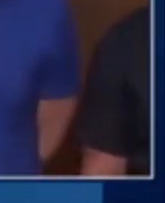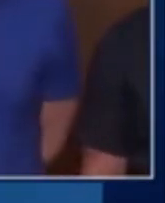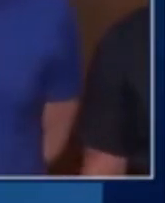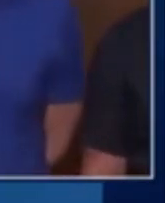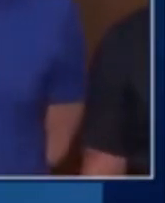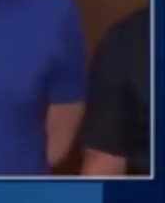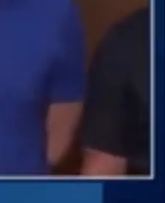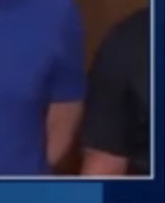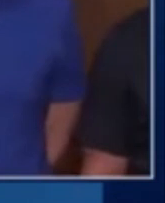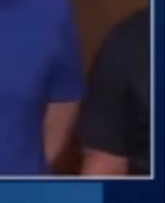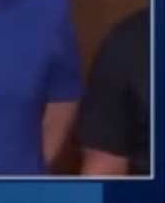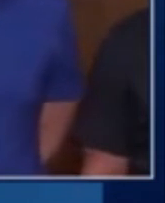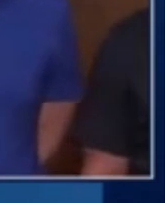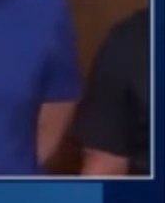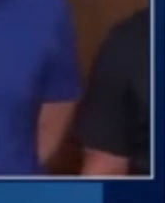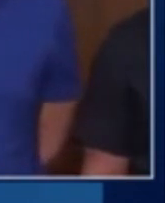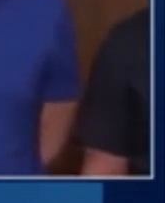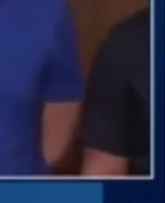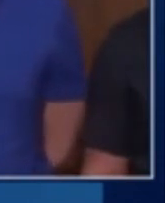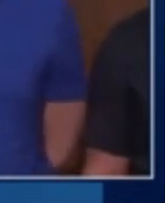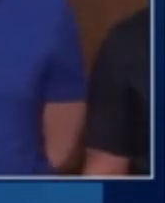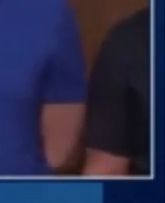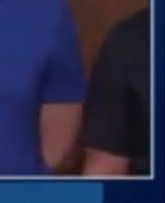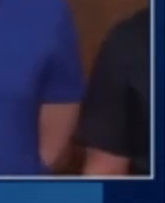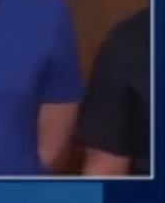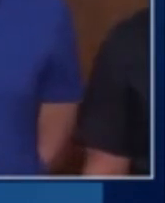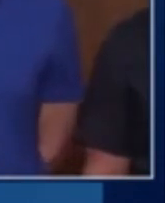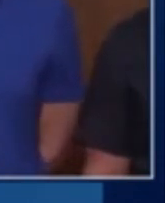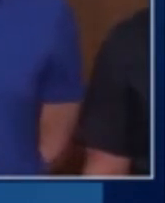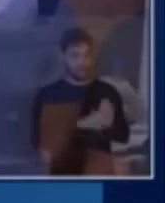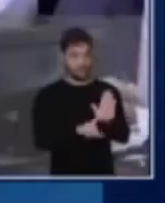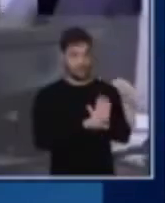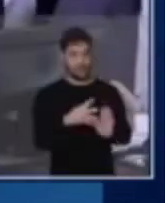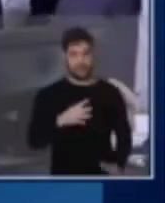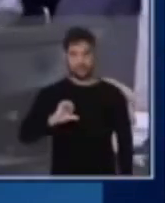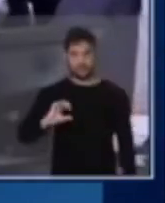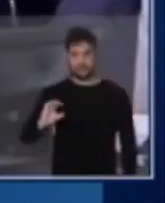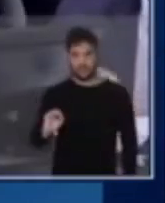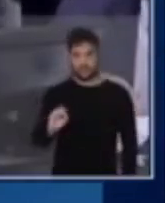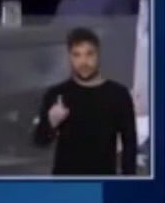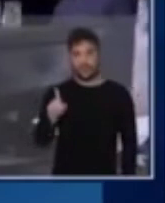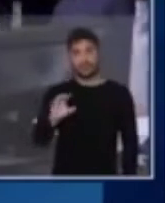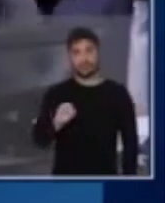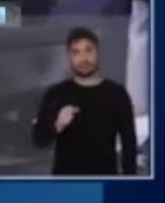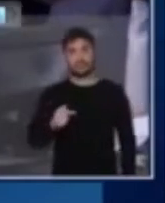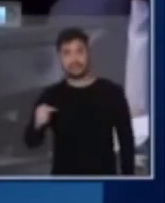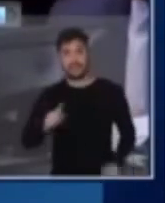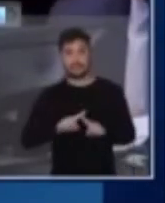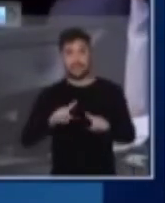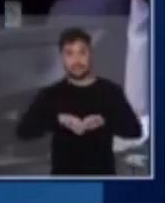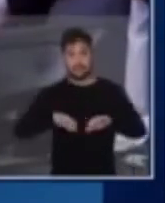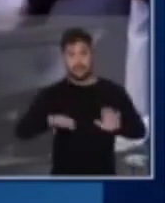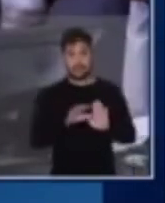de saber quem é o padrinho daquela emenda, e essa dificuldade acontece até hoje, inclusive no governo Lula, porque a gente volta e meia